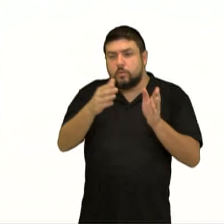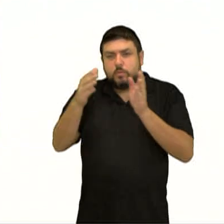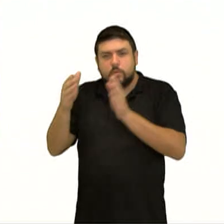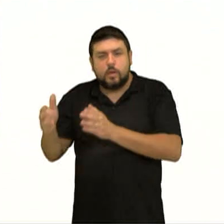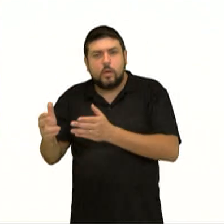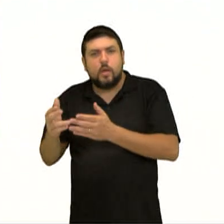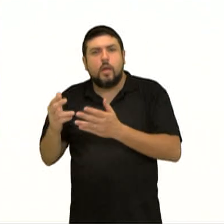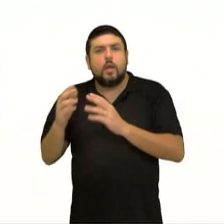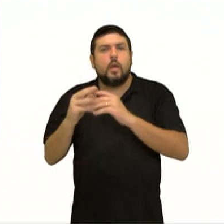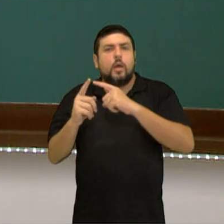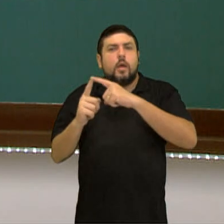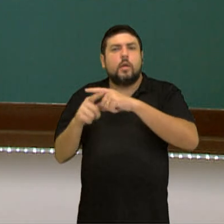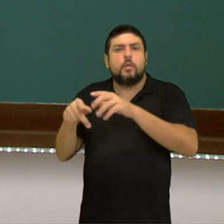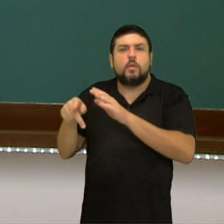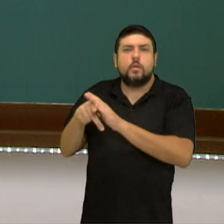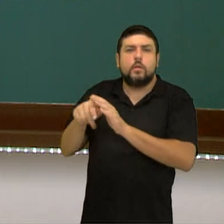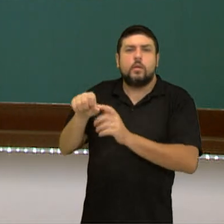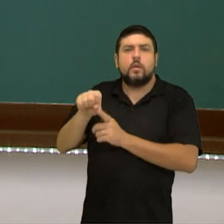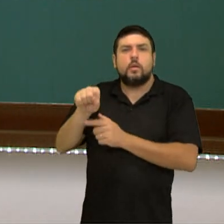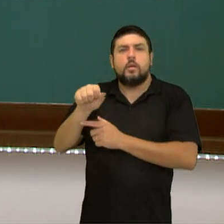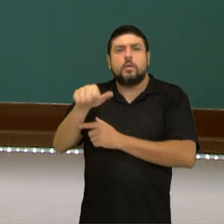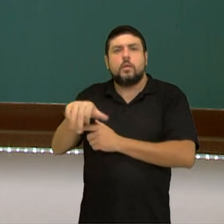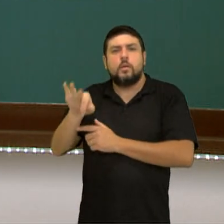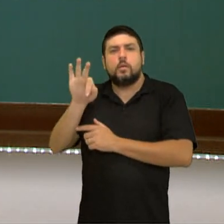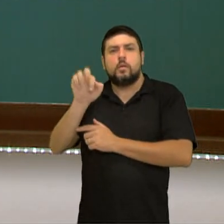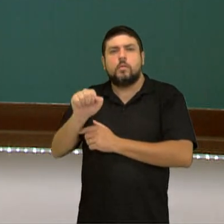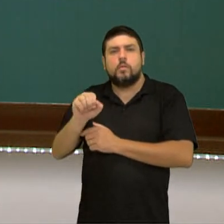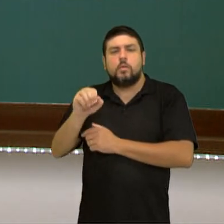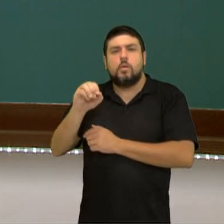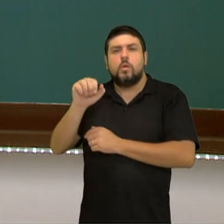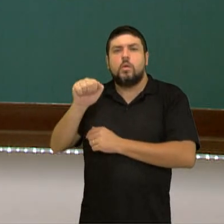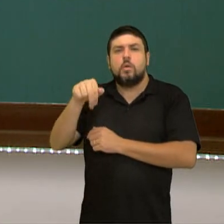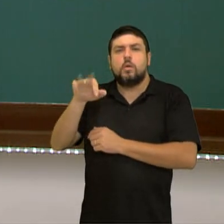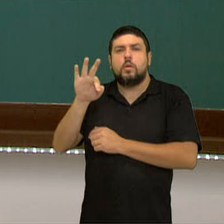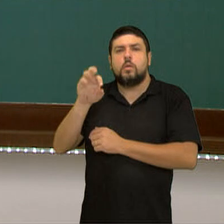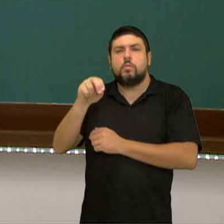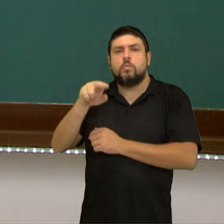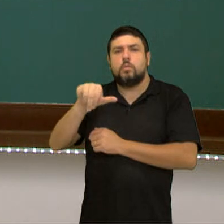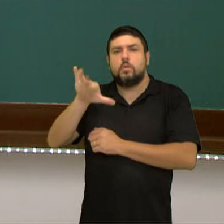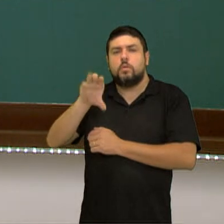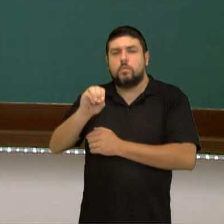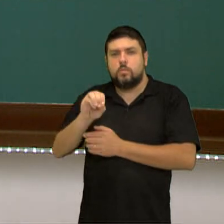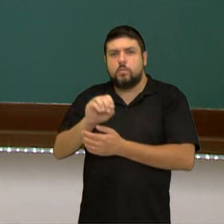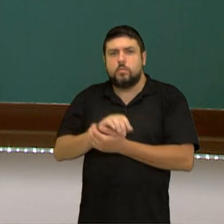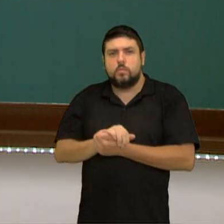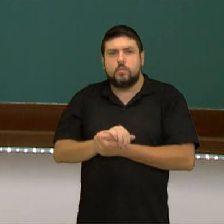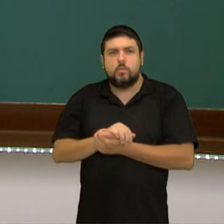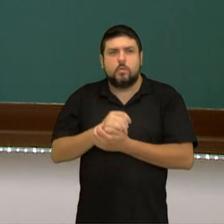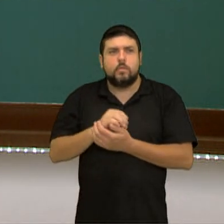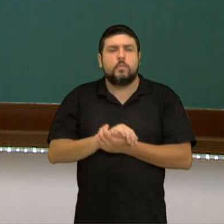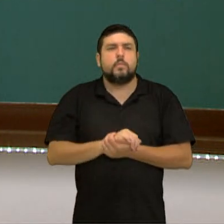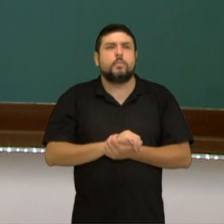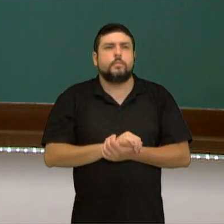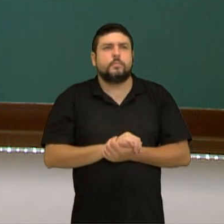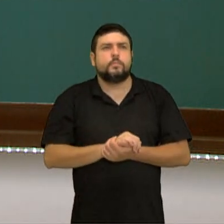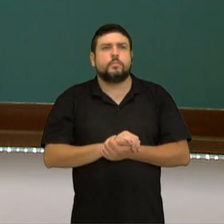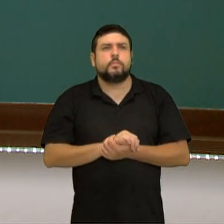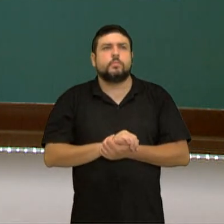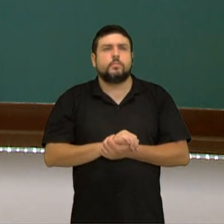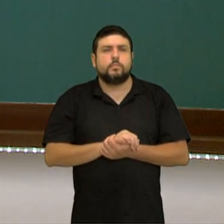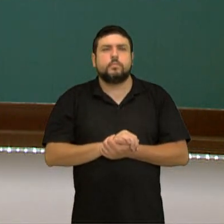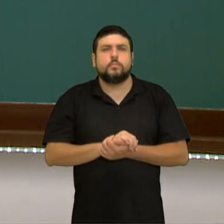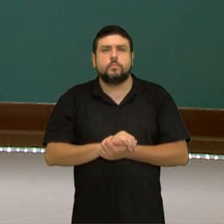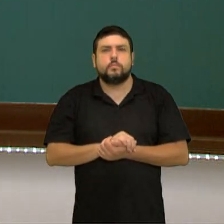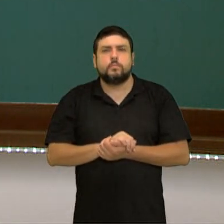era o primeiro aí arquiteto aí para valer, que a gente começa a ter o nome, José Joaquim da Rocha. Tá? Então a gente tem toda